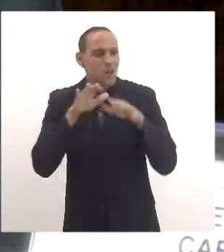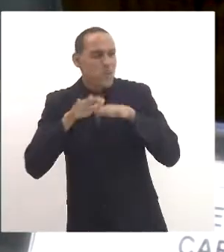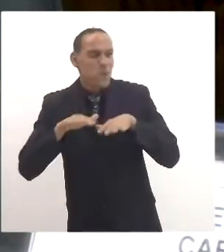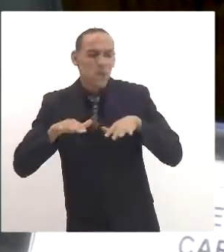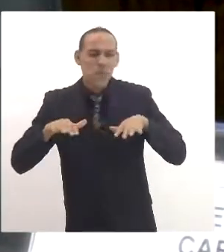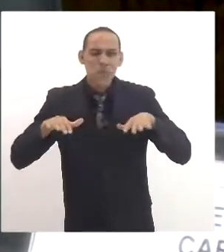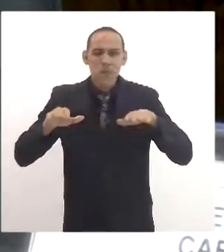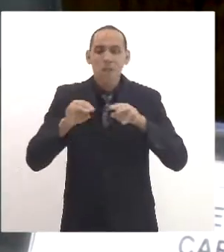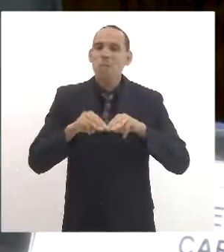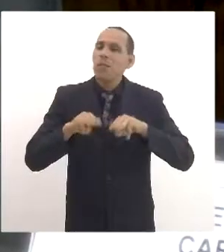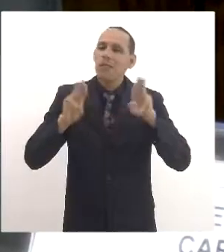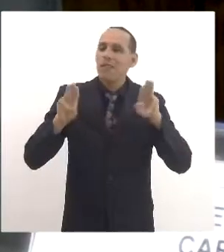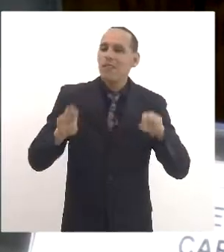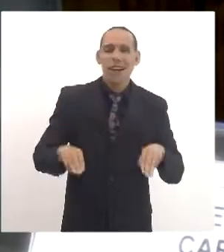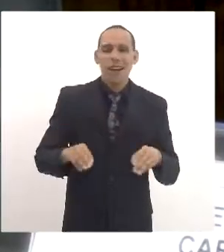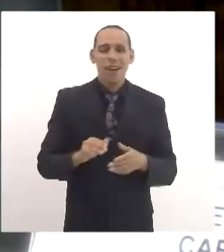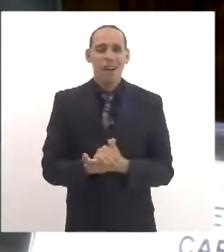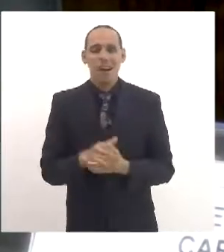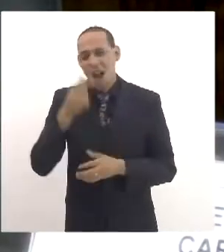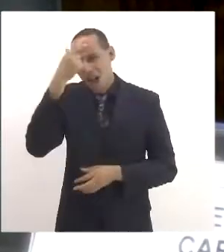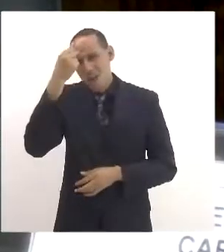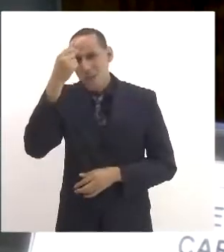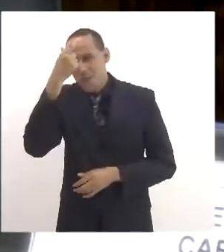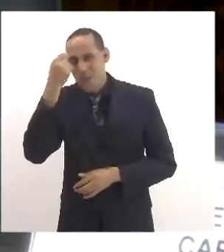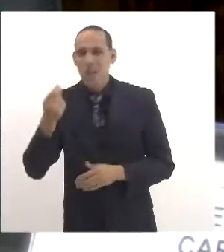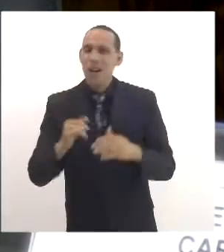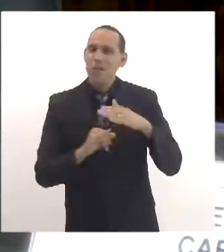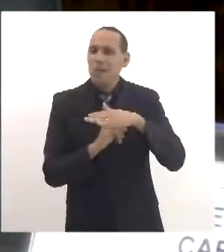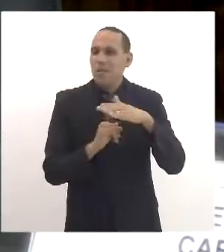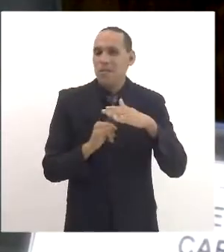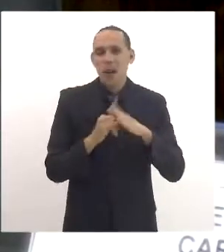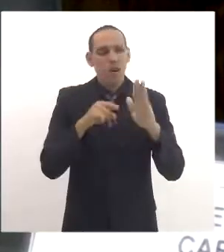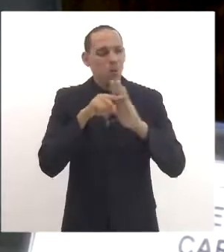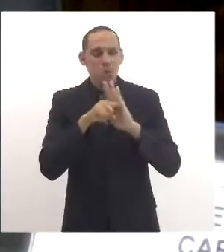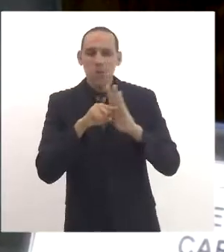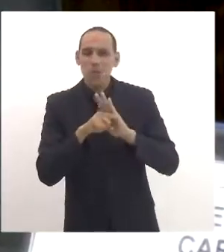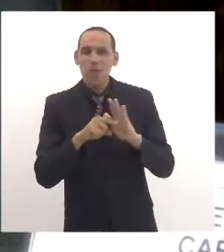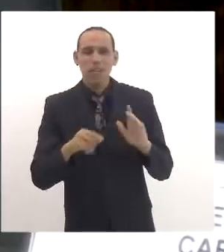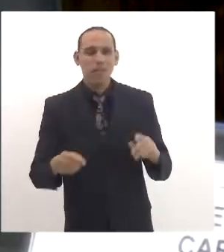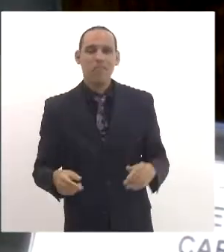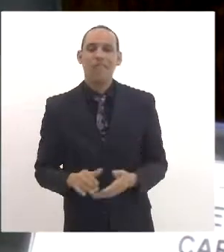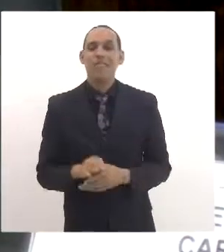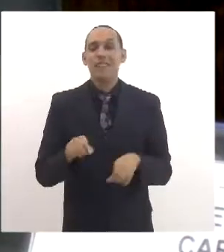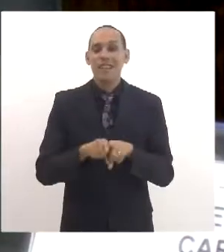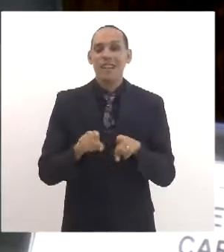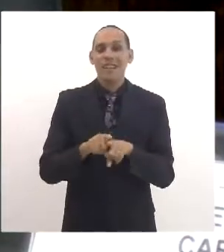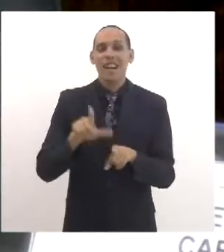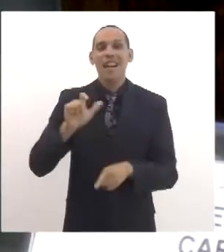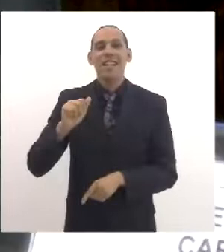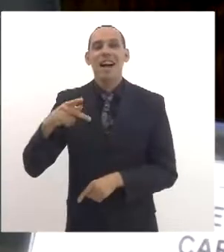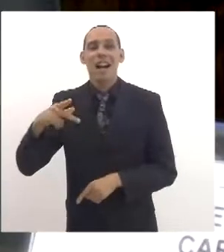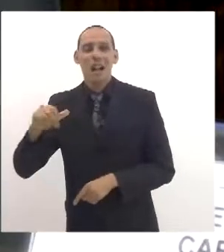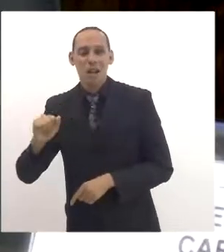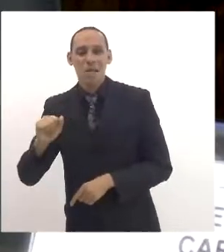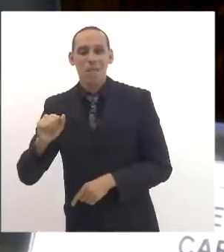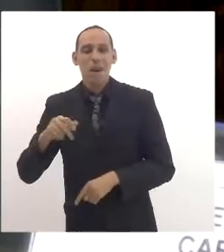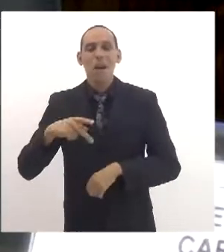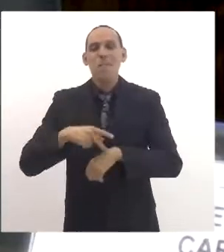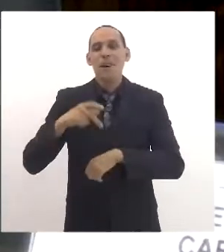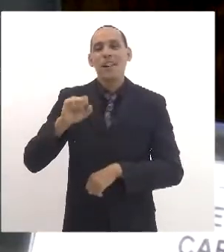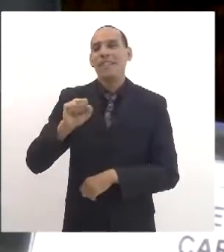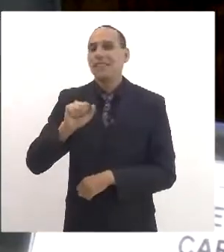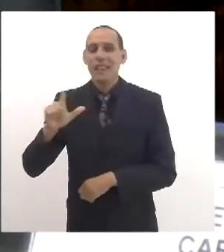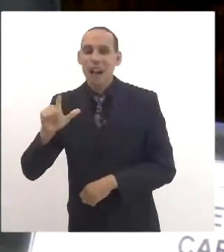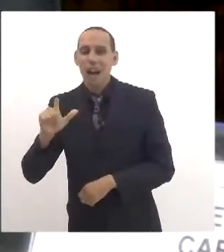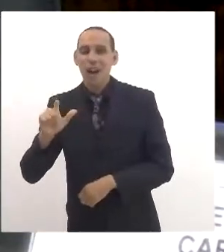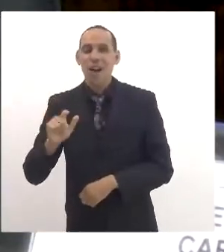todos os museus, muitas universidades e instituições de pesquisa, a Boemia da Lapa, a Pedra do Sal, a